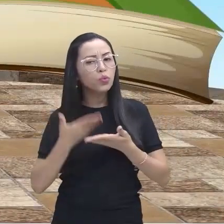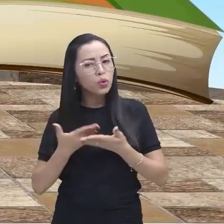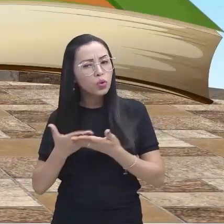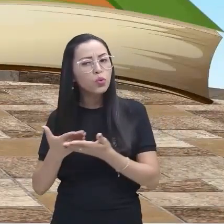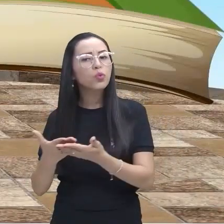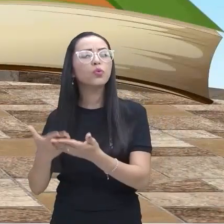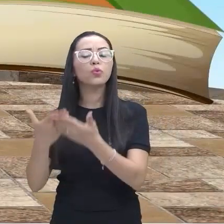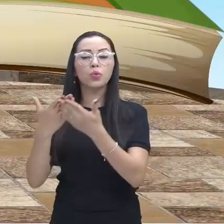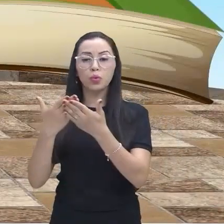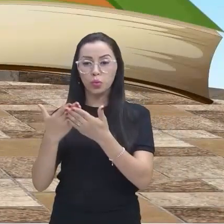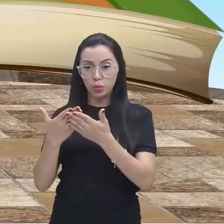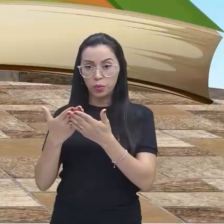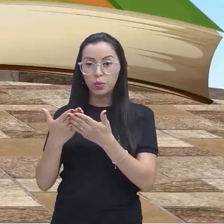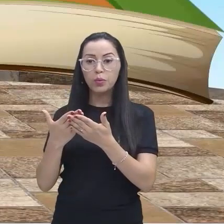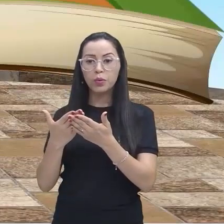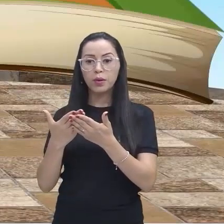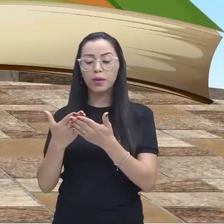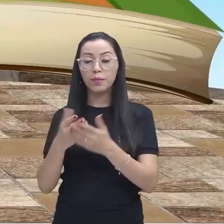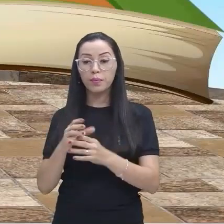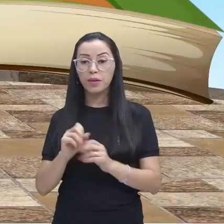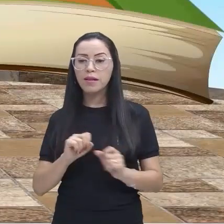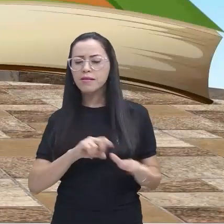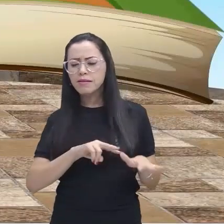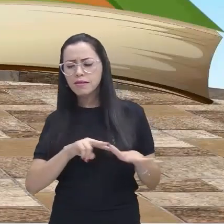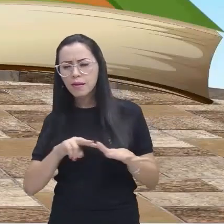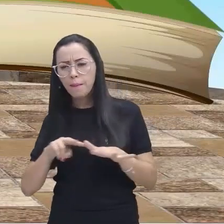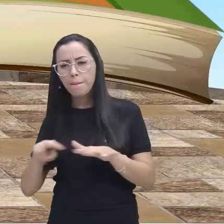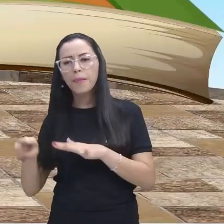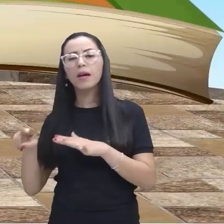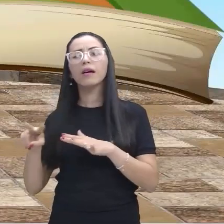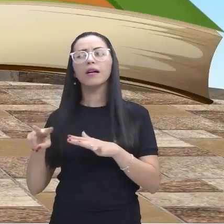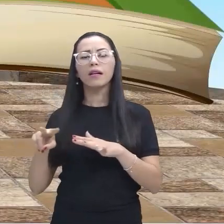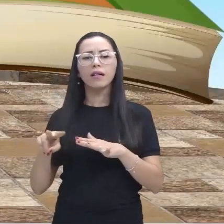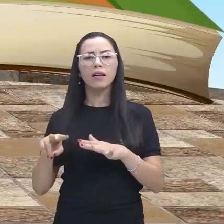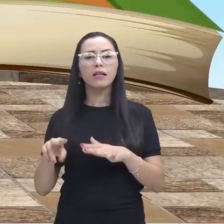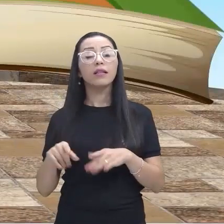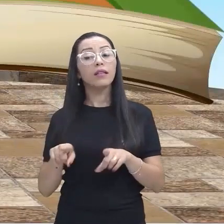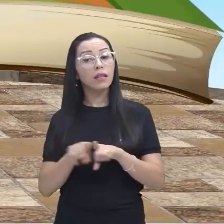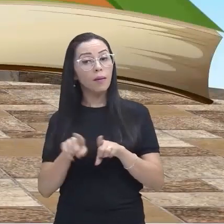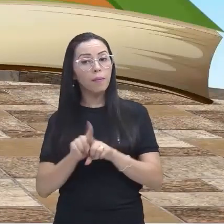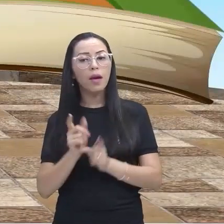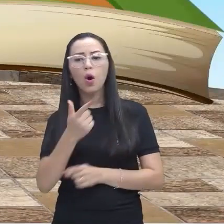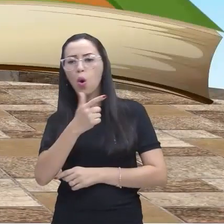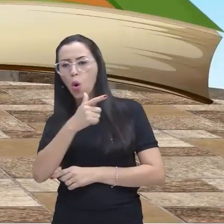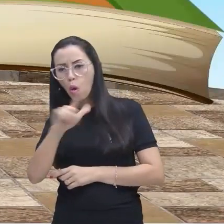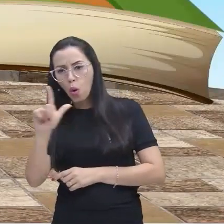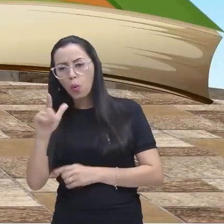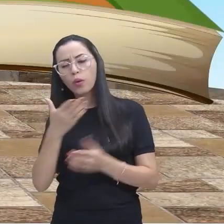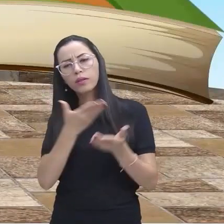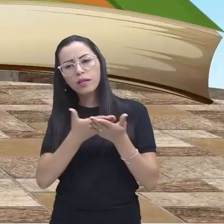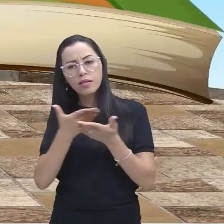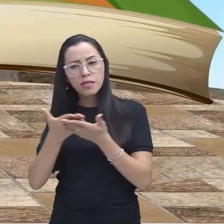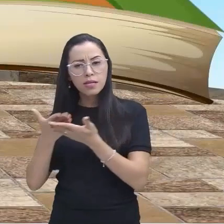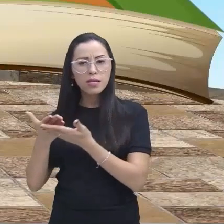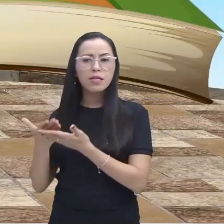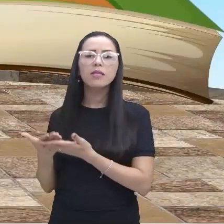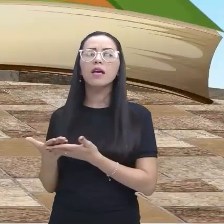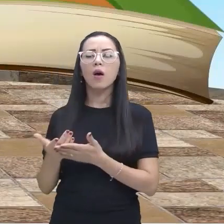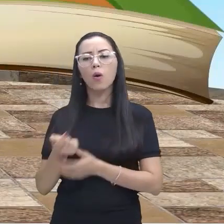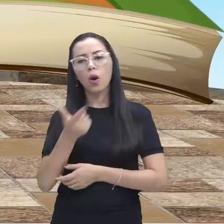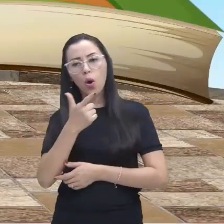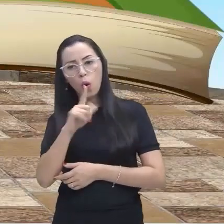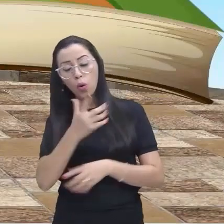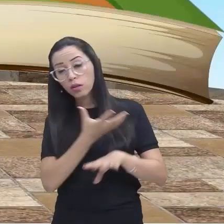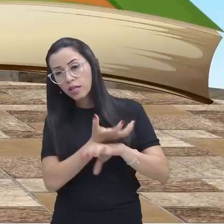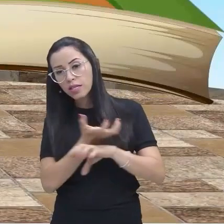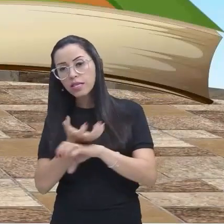do dia, ao longo da semana, também assistindo as outras aulas dos outros